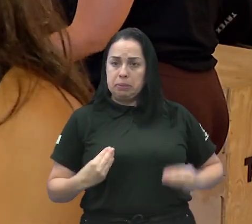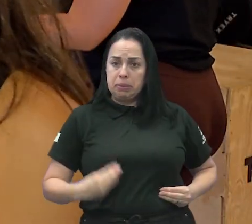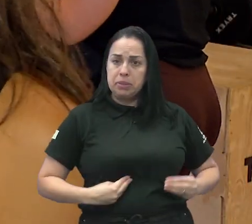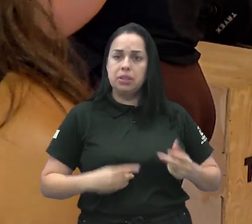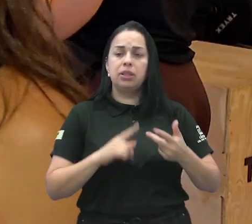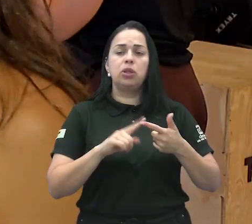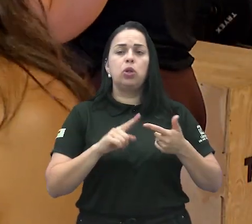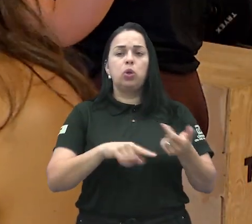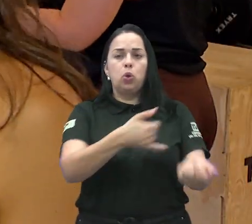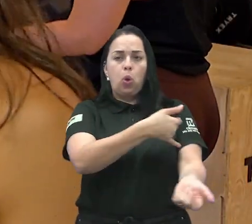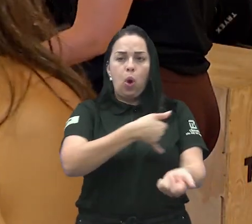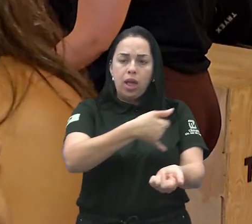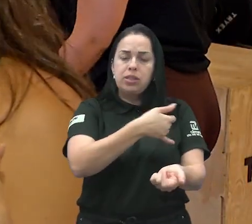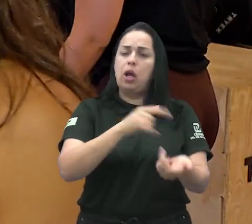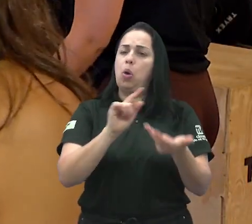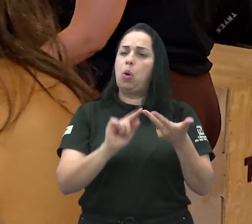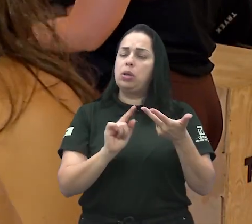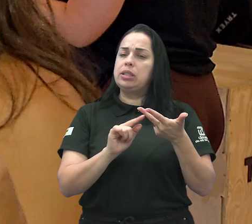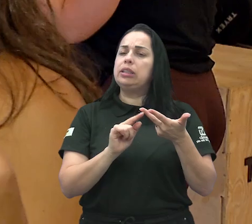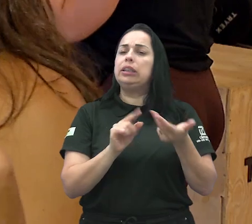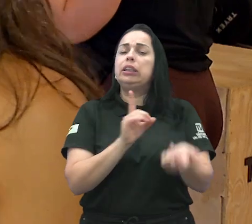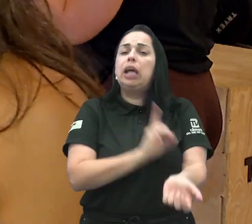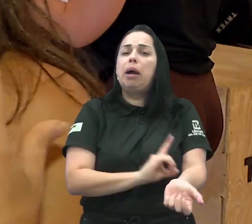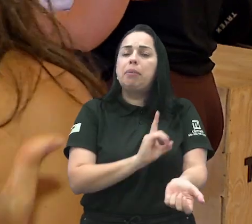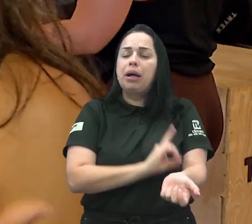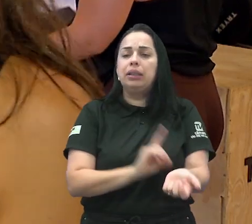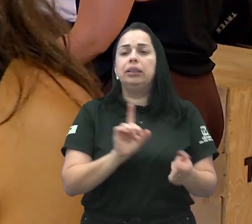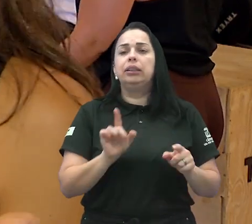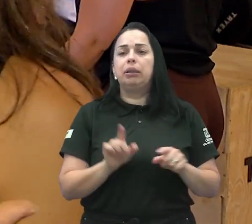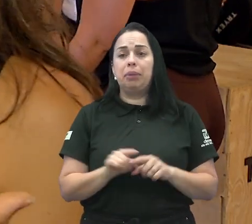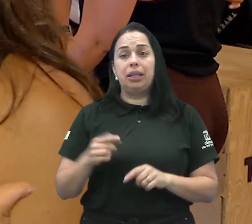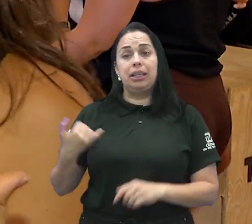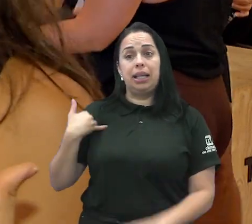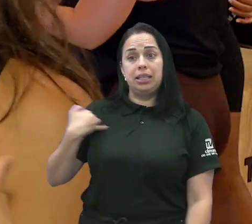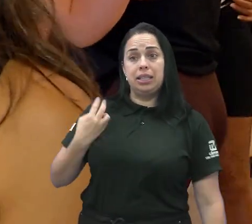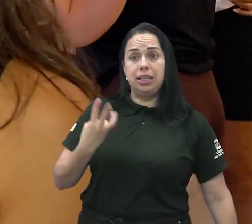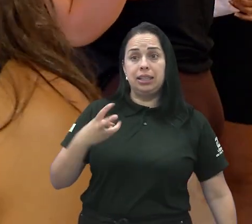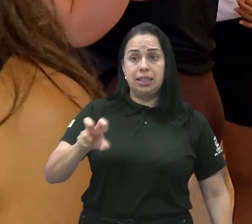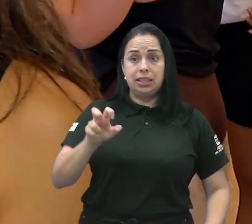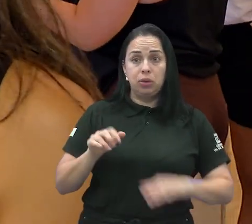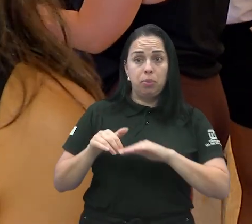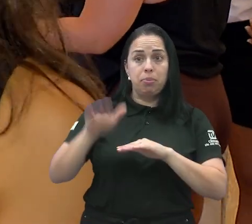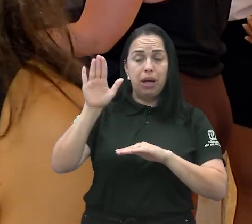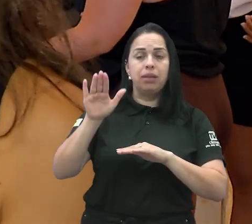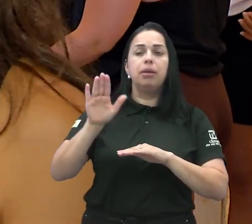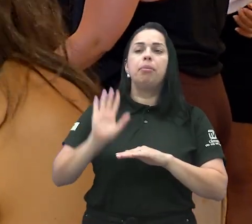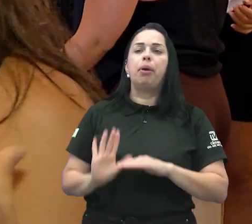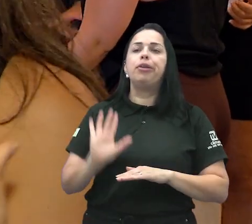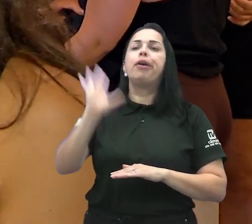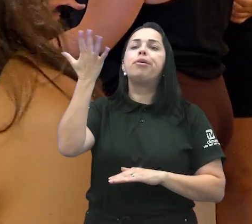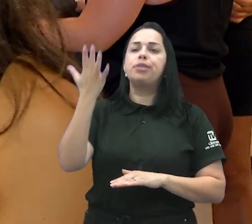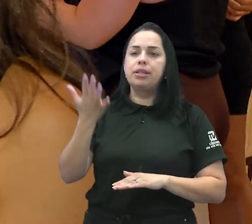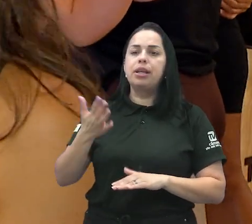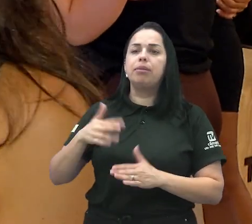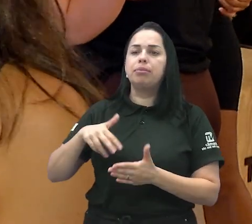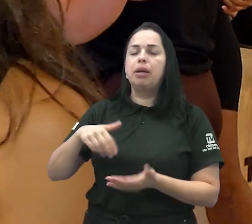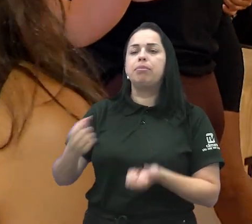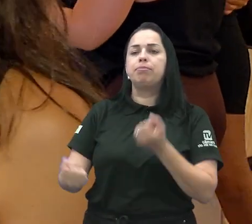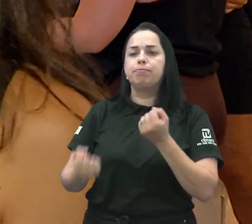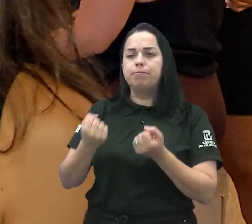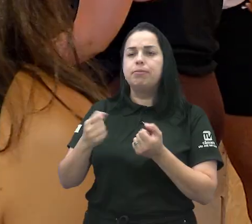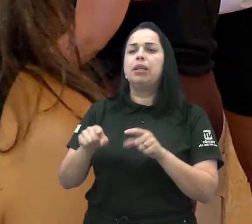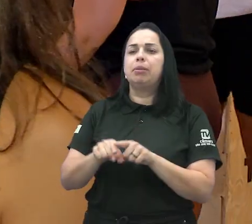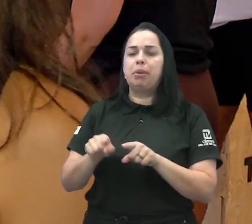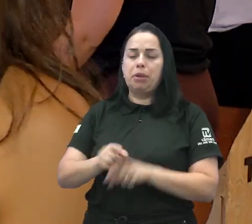ver o seu perfil de colesterol, diabetes. Por quê? Acima de 35 anos, a gente tem um risco muito grande para morte súbita e de infarto fulminante por